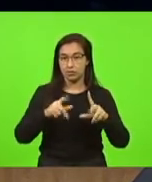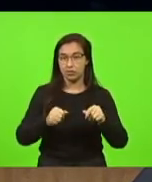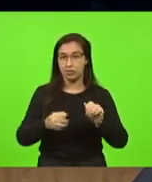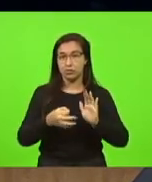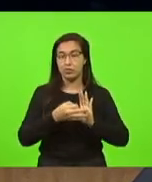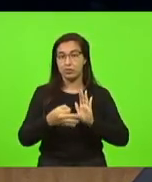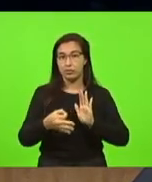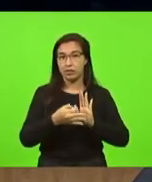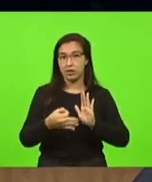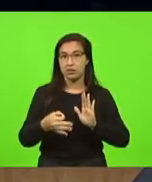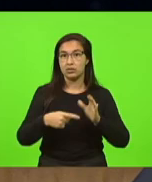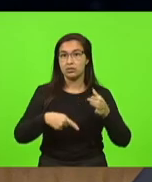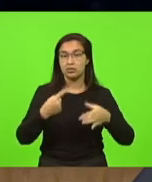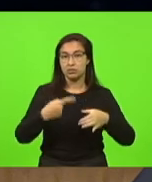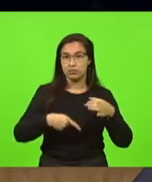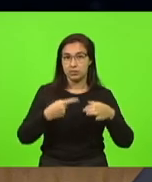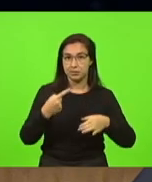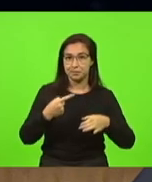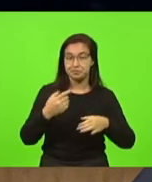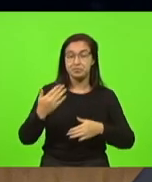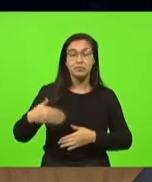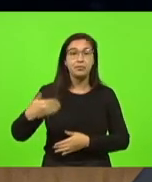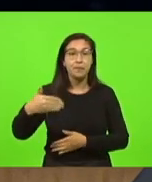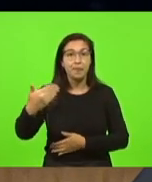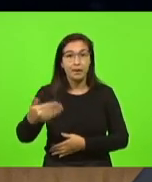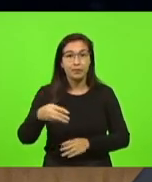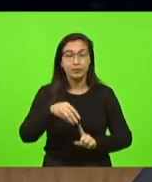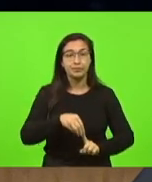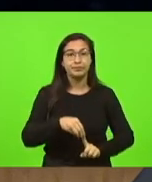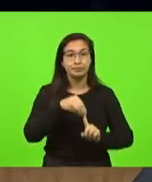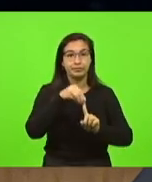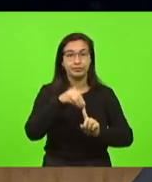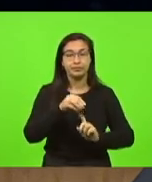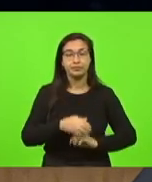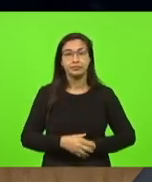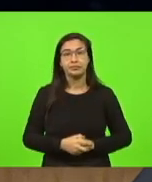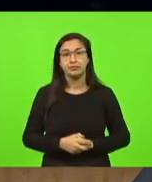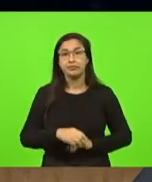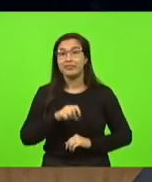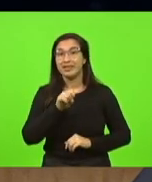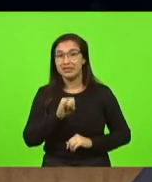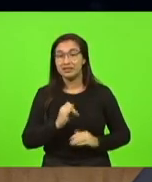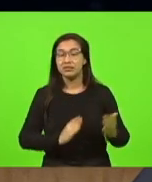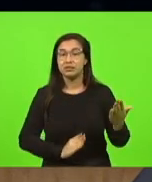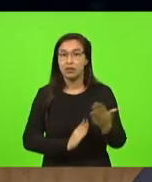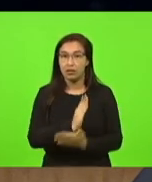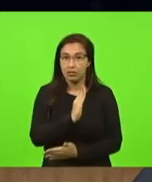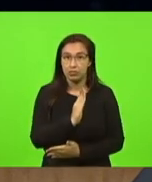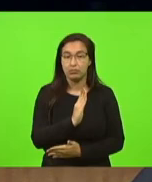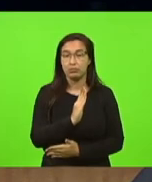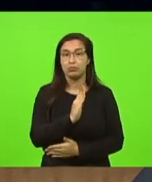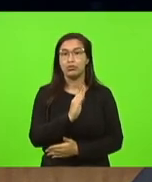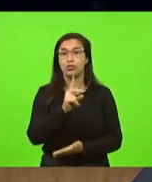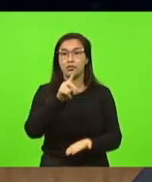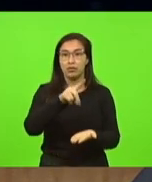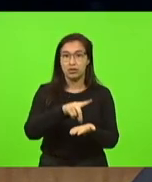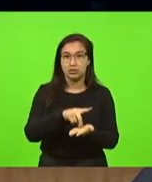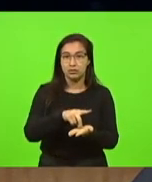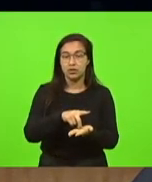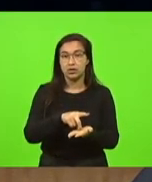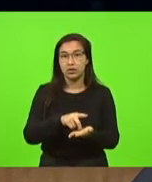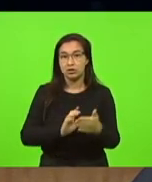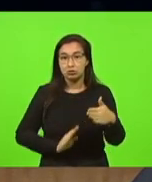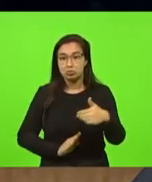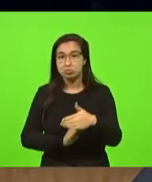das comissões, e depois os destaques. Então, se aprovar o projeto original, não impede que